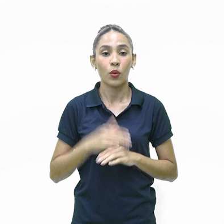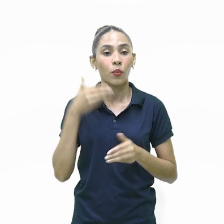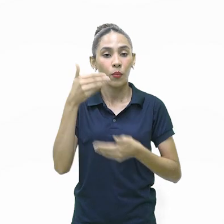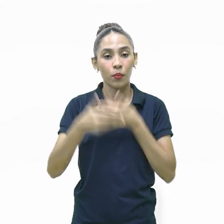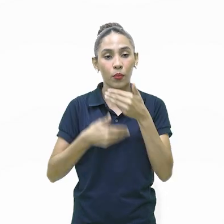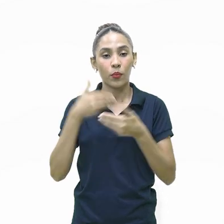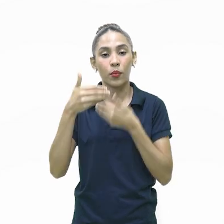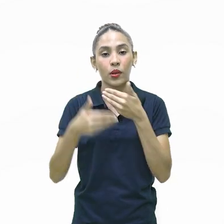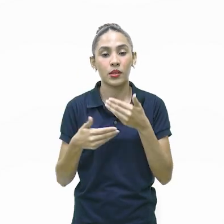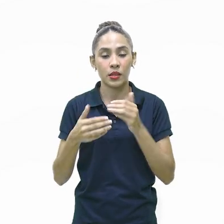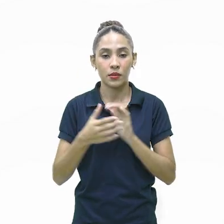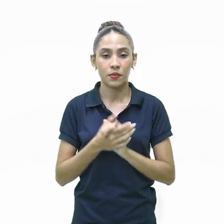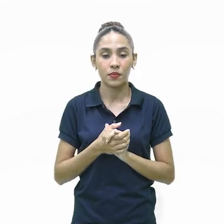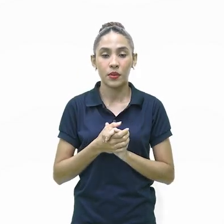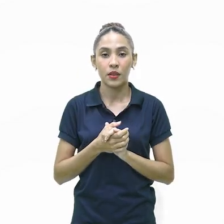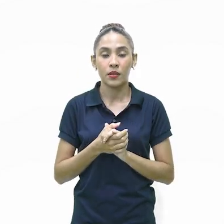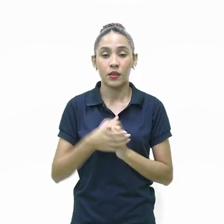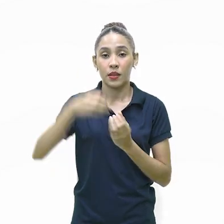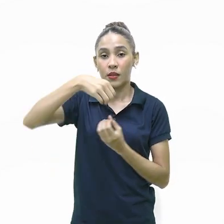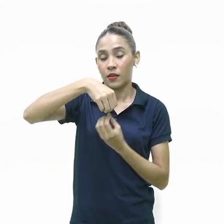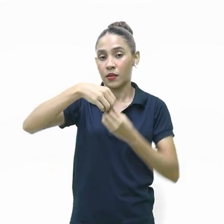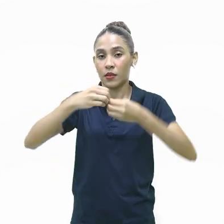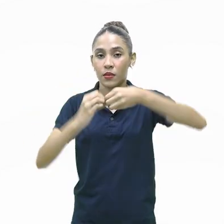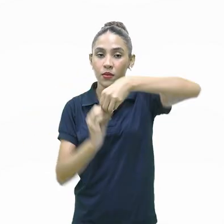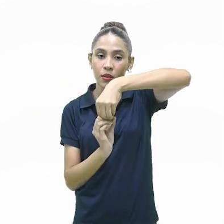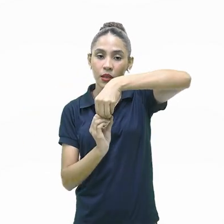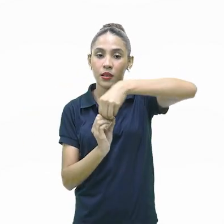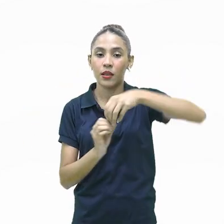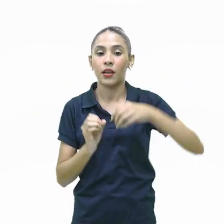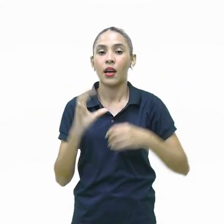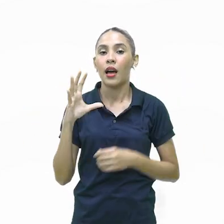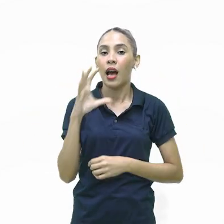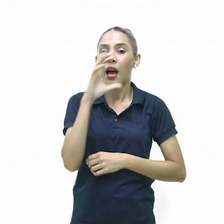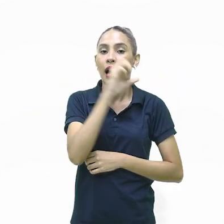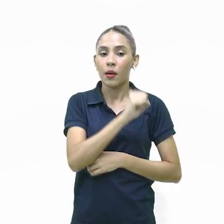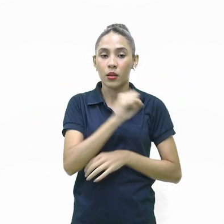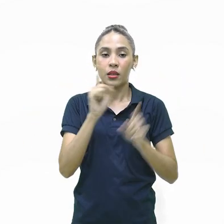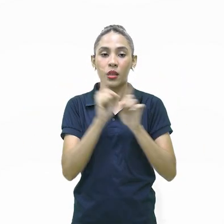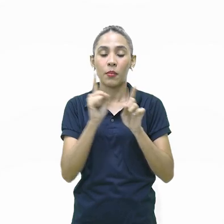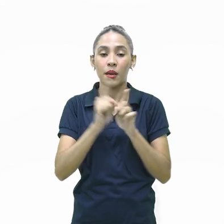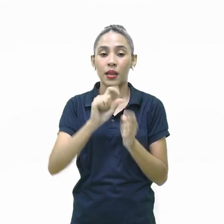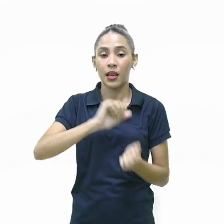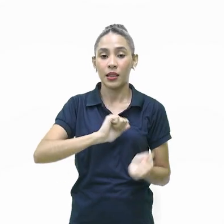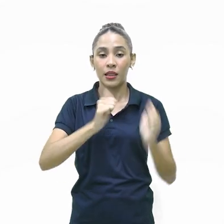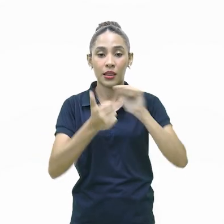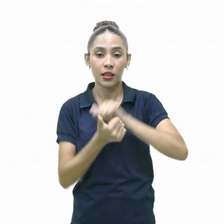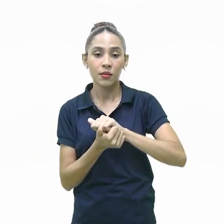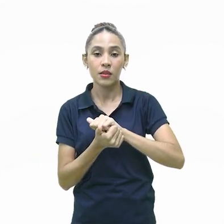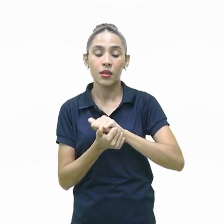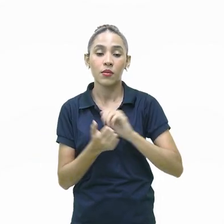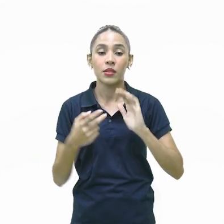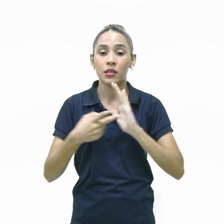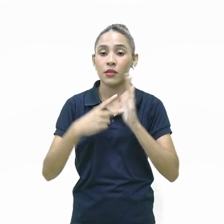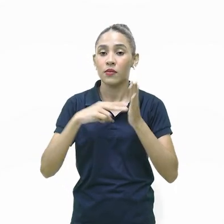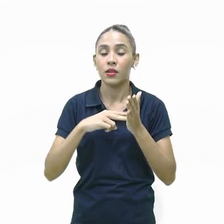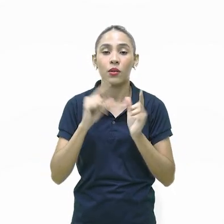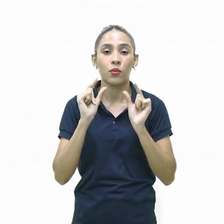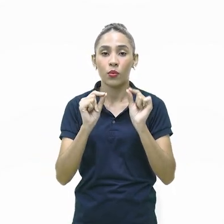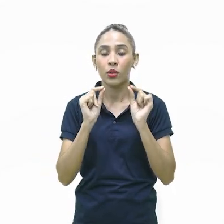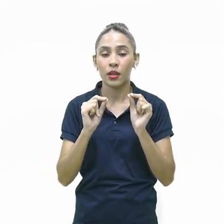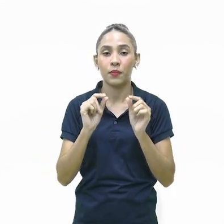processo da reprodução assexuada, ele acelera a adaptação, né? Ou seja,